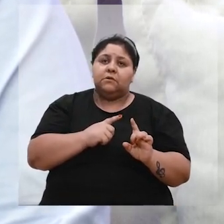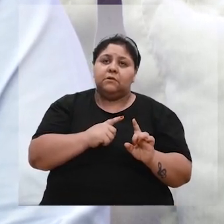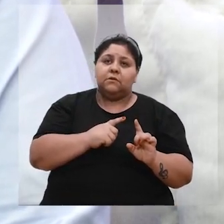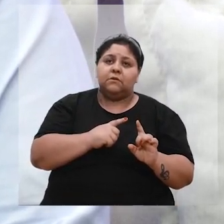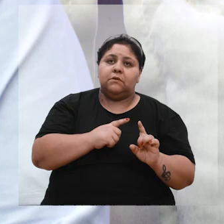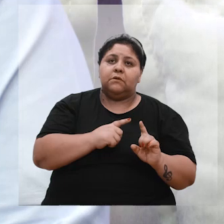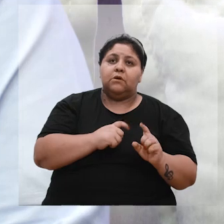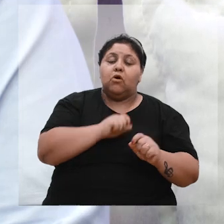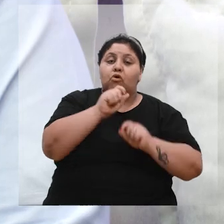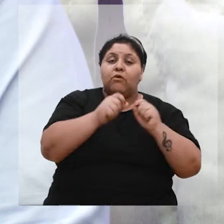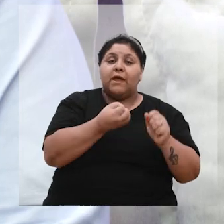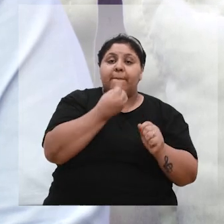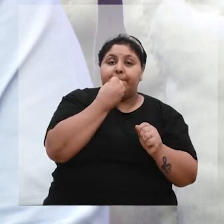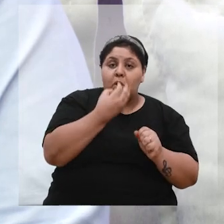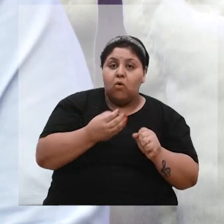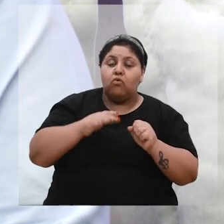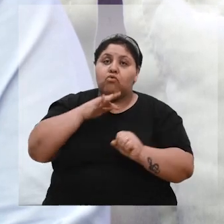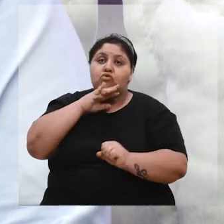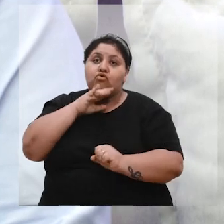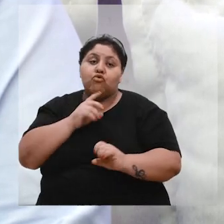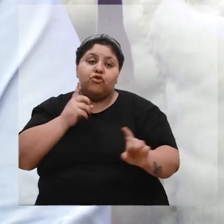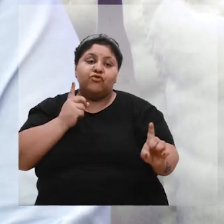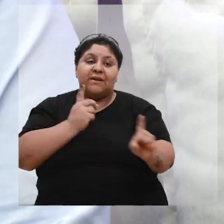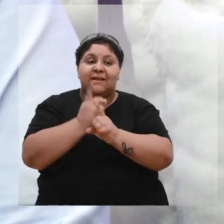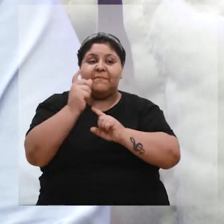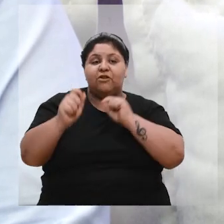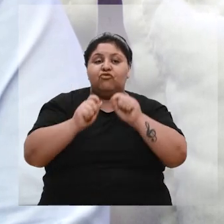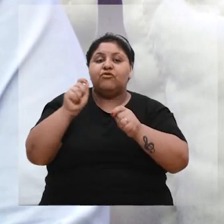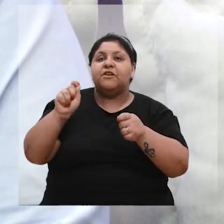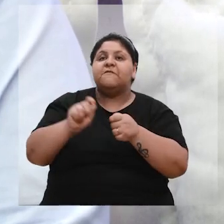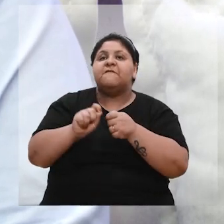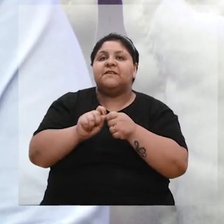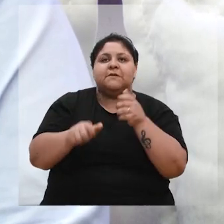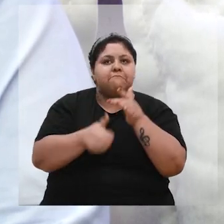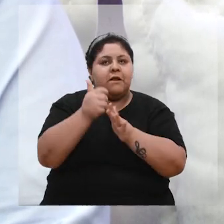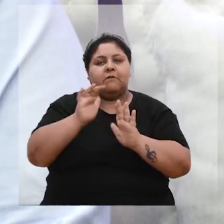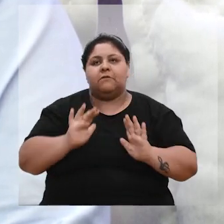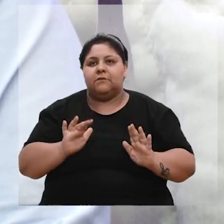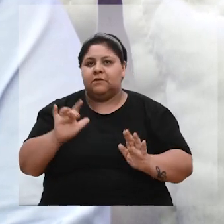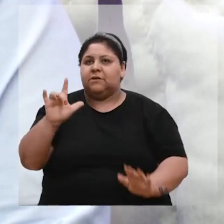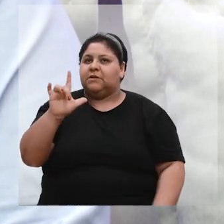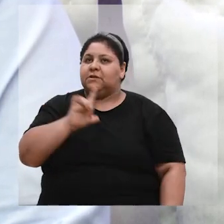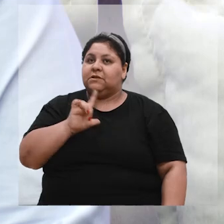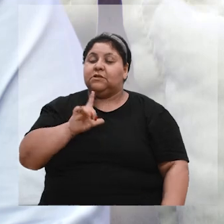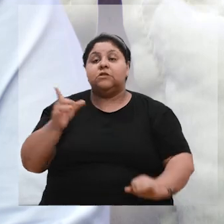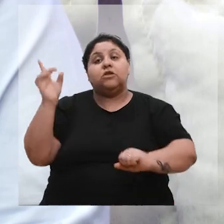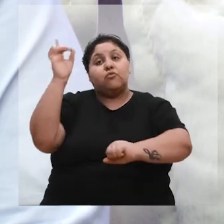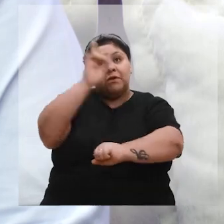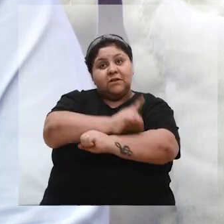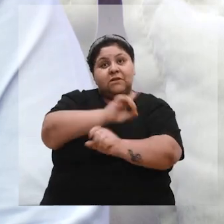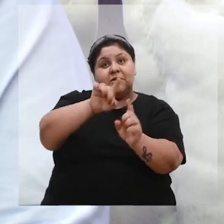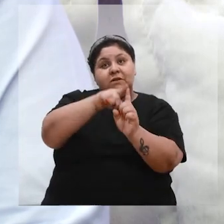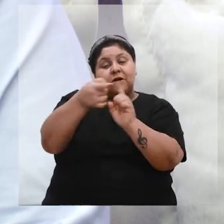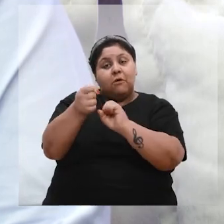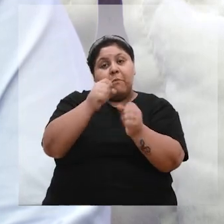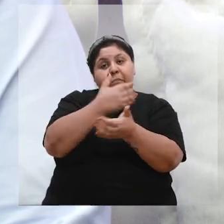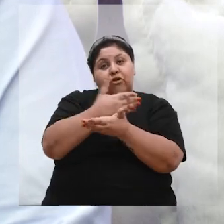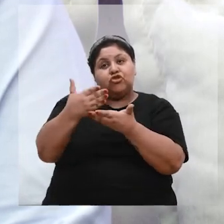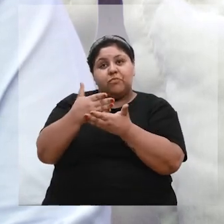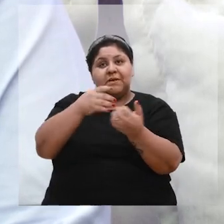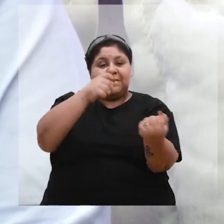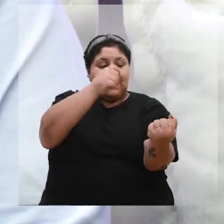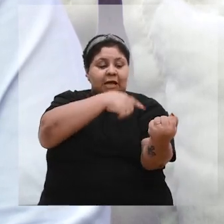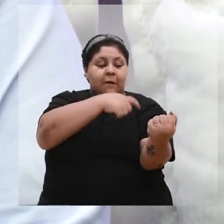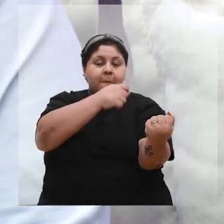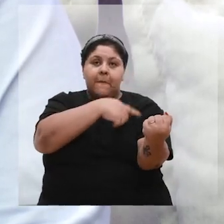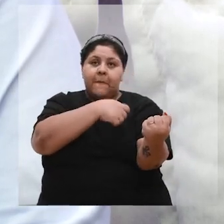o benefício, os malefícios do tratamento, que tipo de tratamento vai ser feito, né, tem uma certa data da gestação que a gente pode